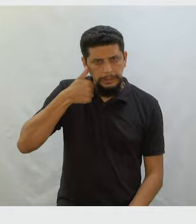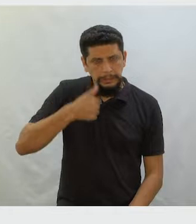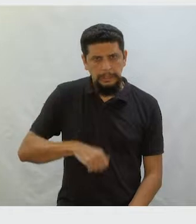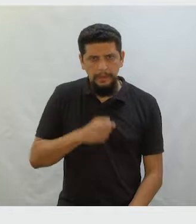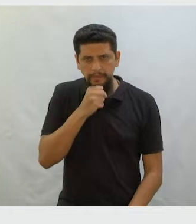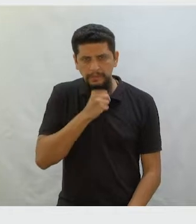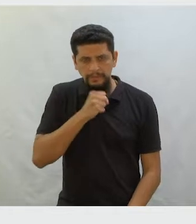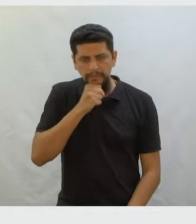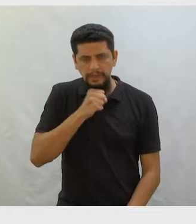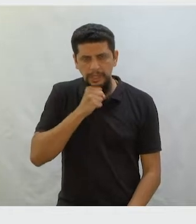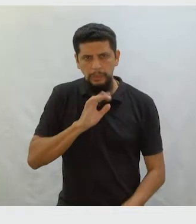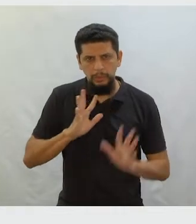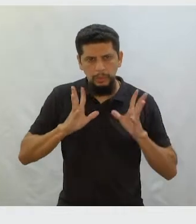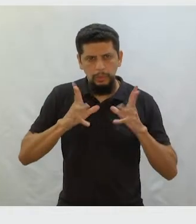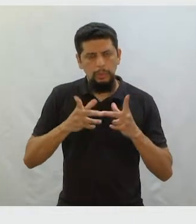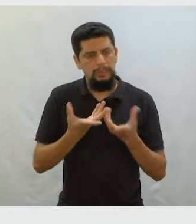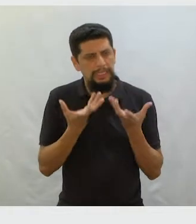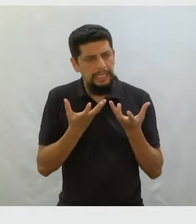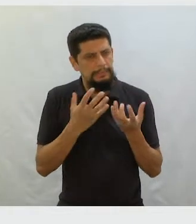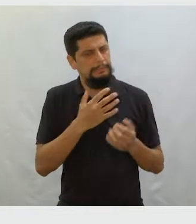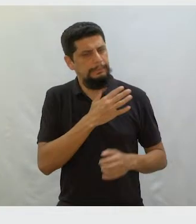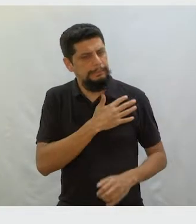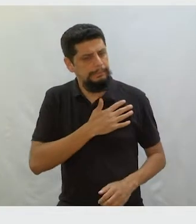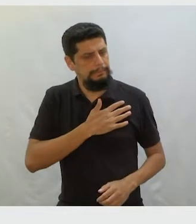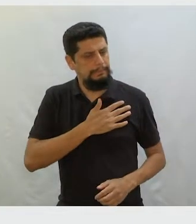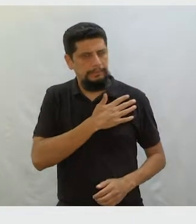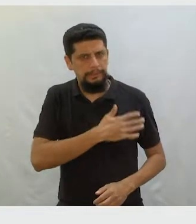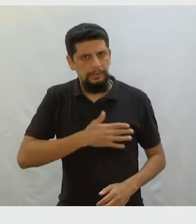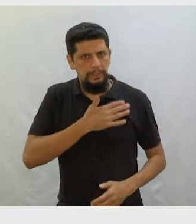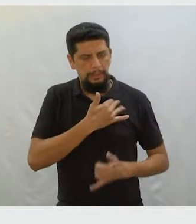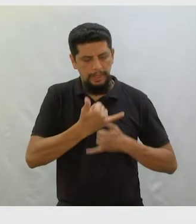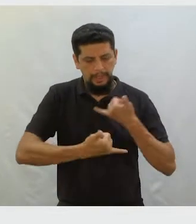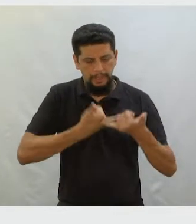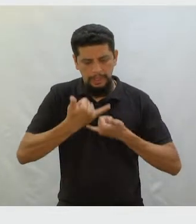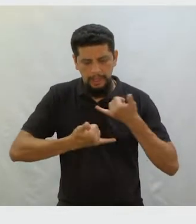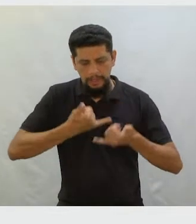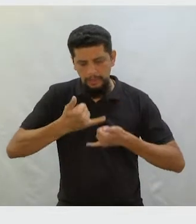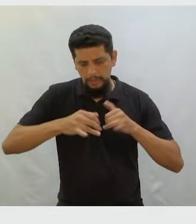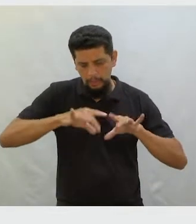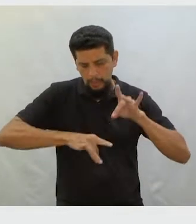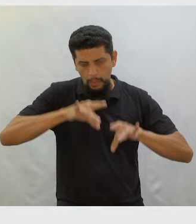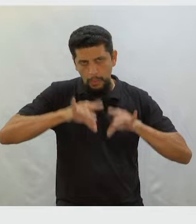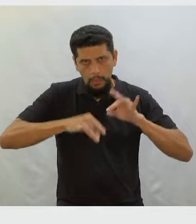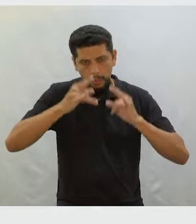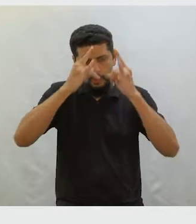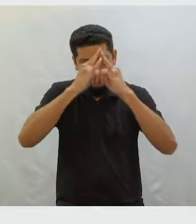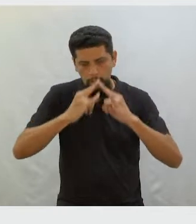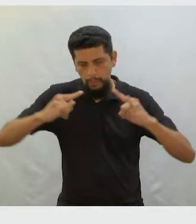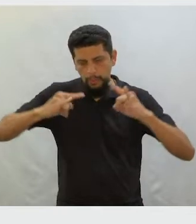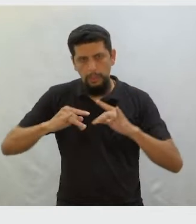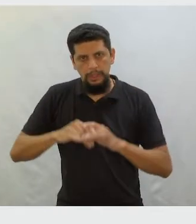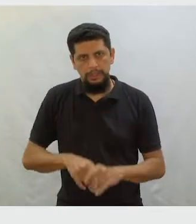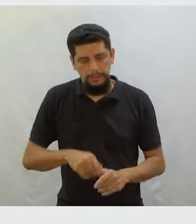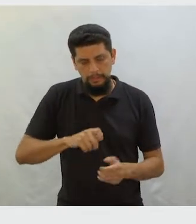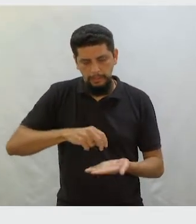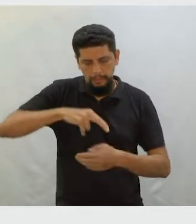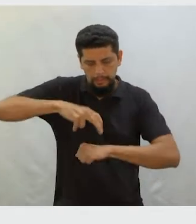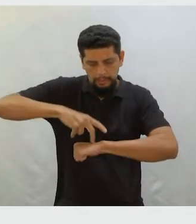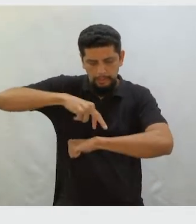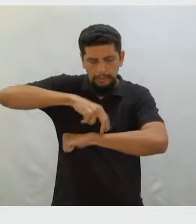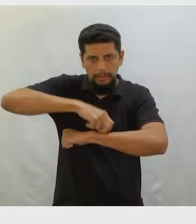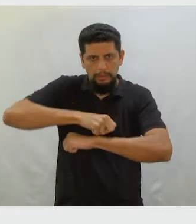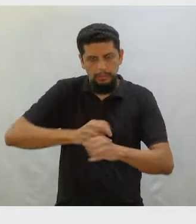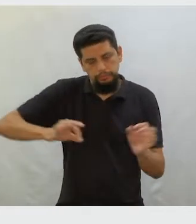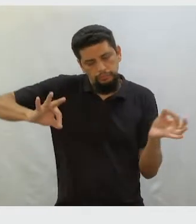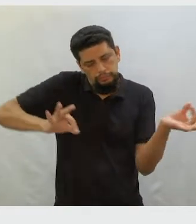aquele tipo de avó que todo mundo quer ter brincava com os netos de teatrinho de acampamento no quintal de amarelinha